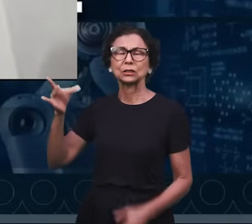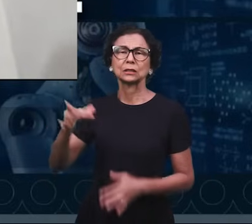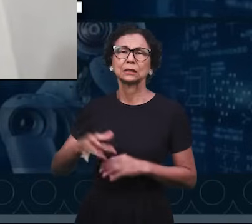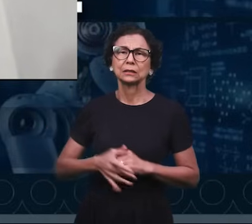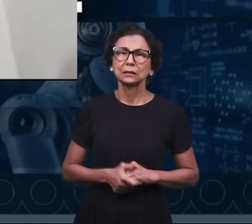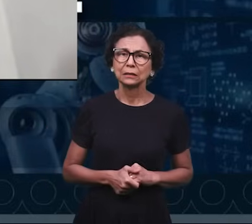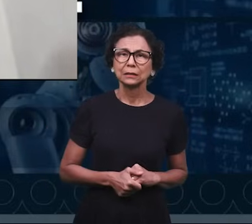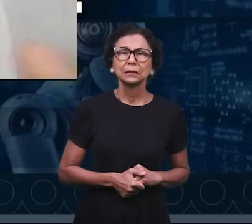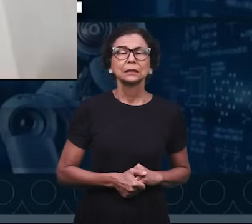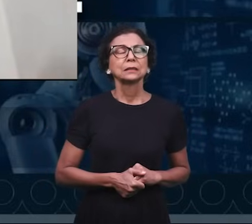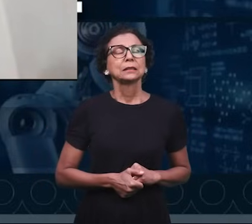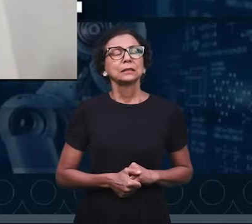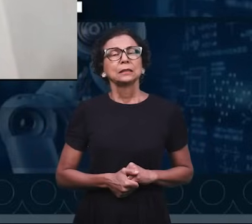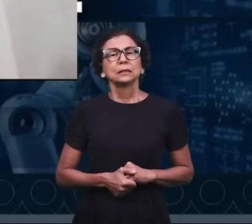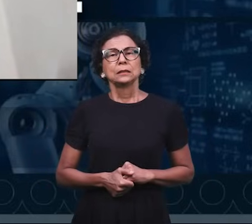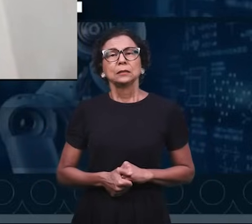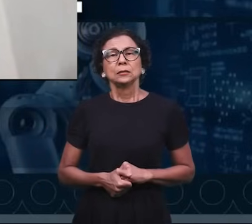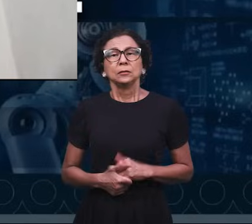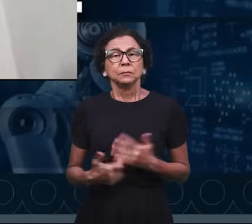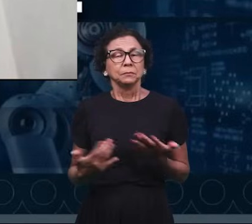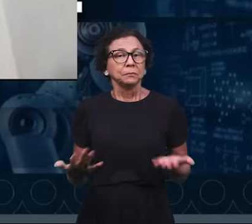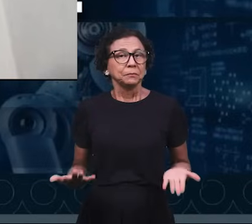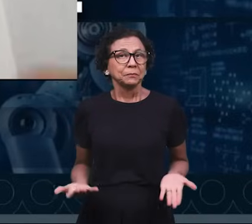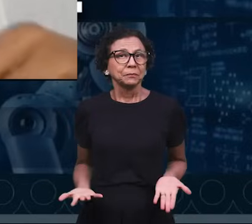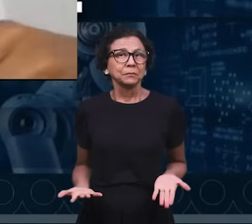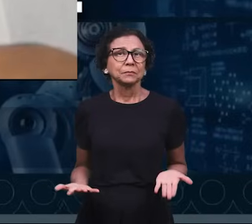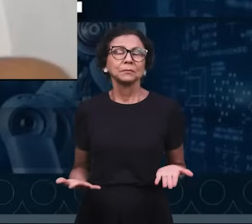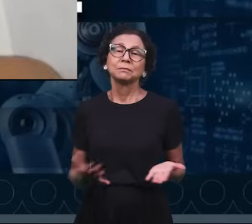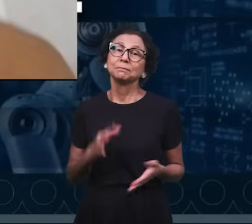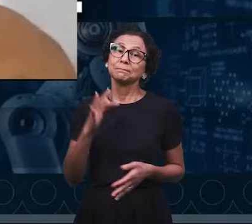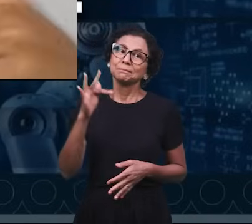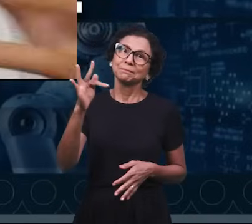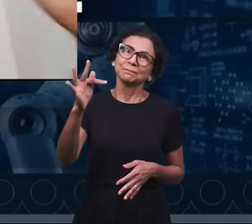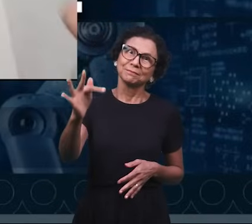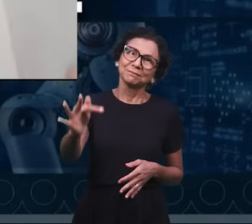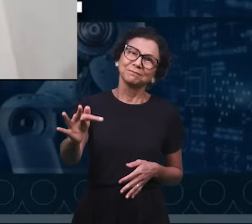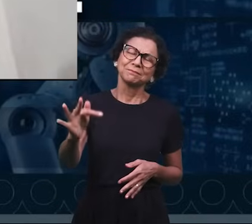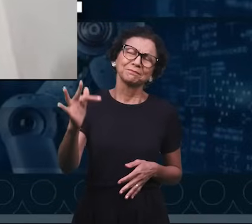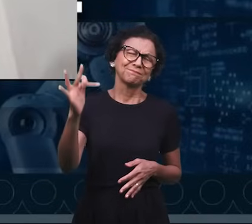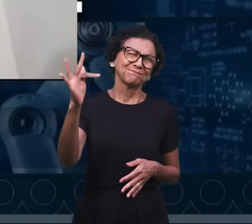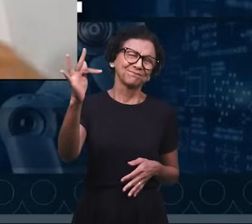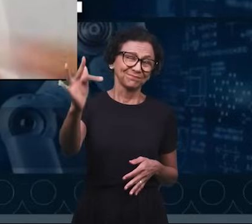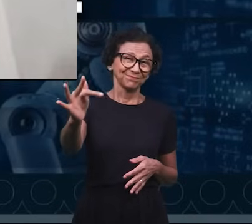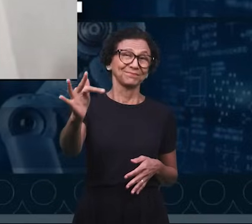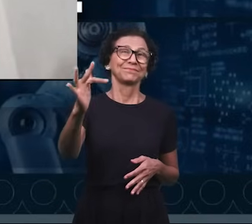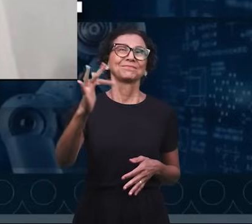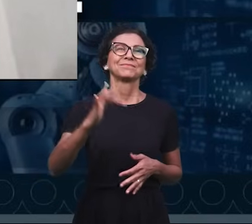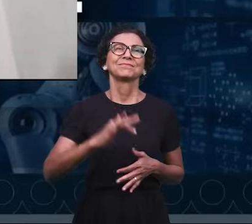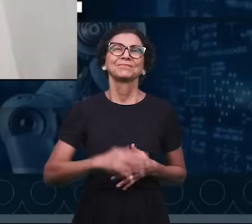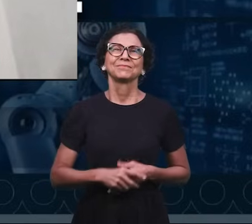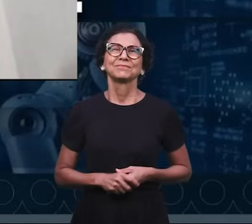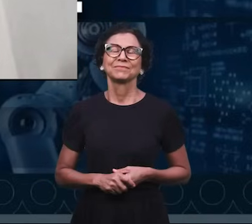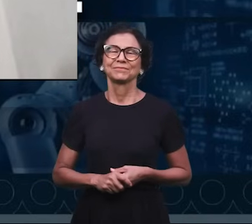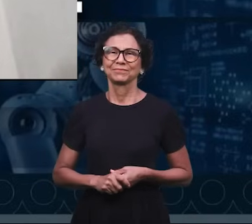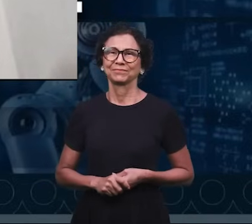para as pessoas que estarão nesse ambiente. E futuramente, né, muito mais à frente, o grande poder